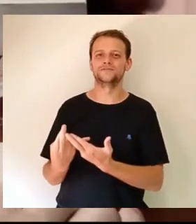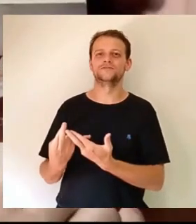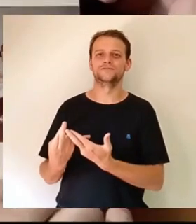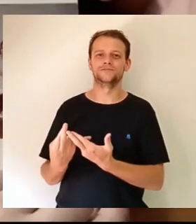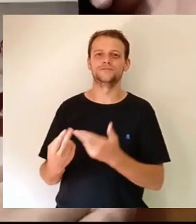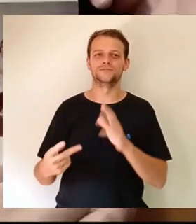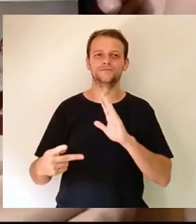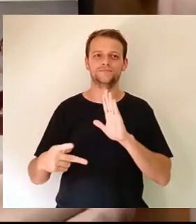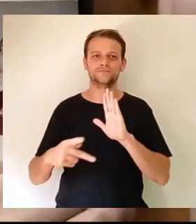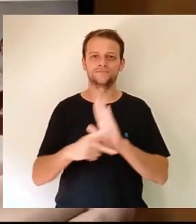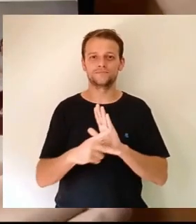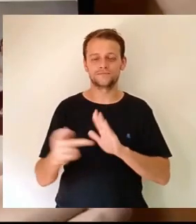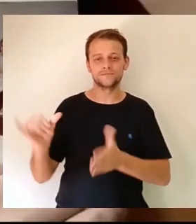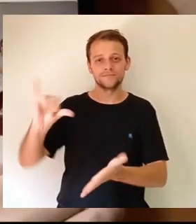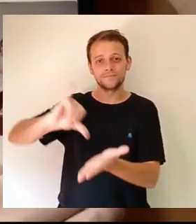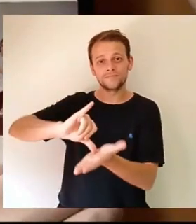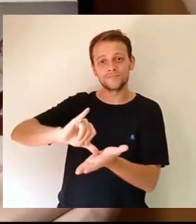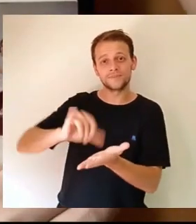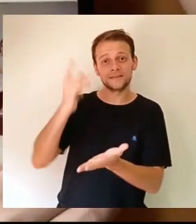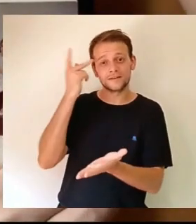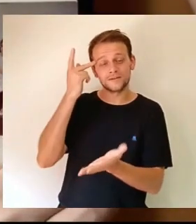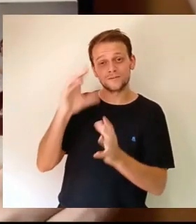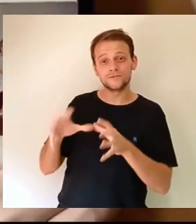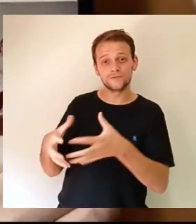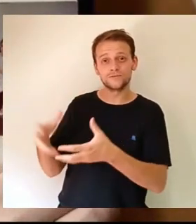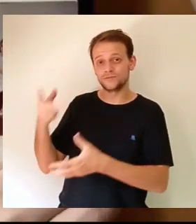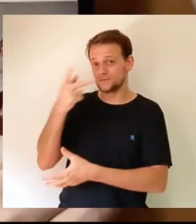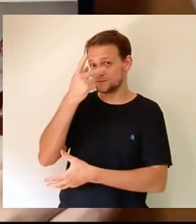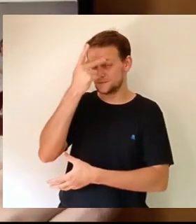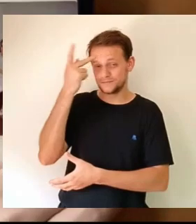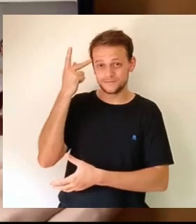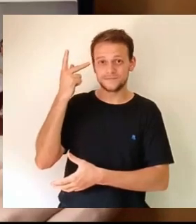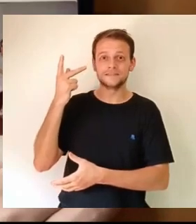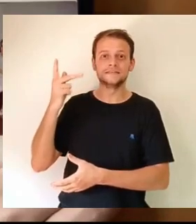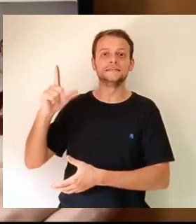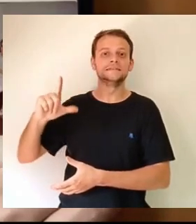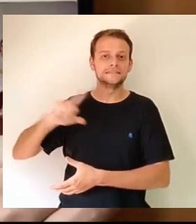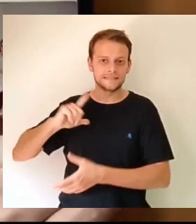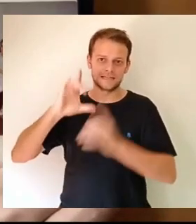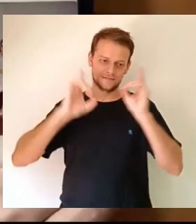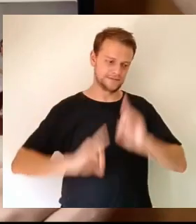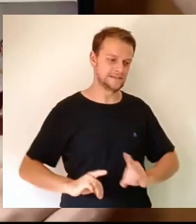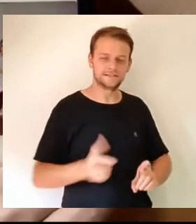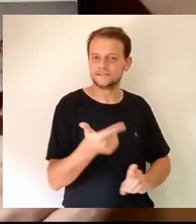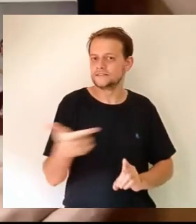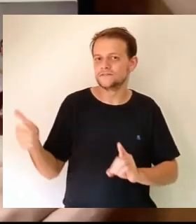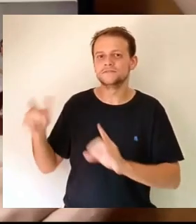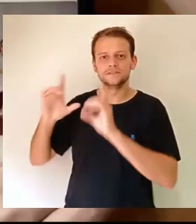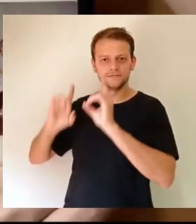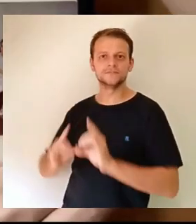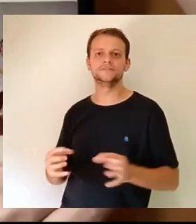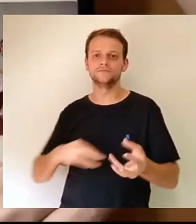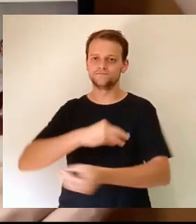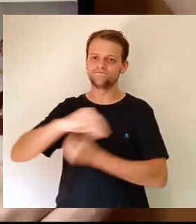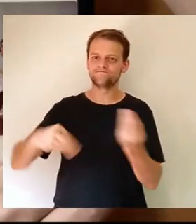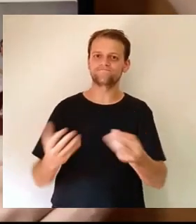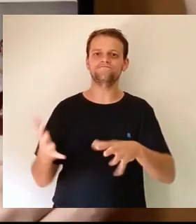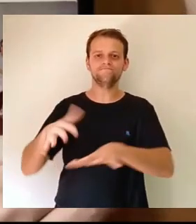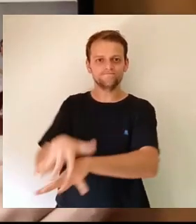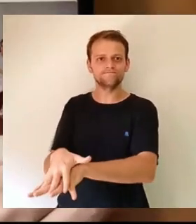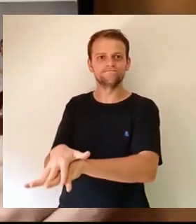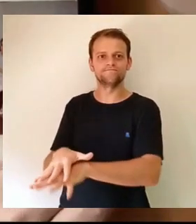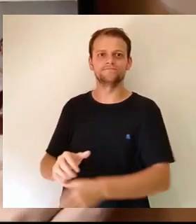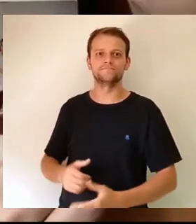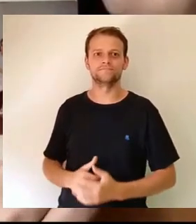reunião, uma das primeiras reuniões realizadas na cidade de São Paulo por um grupo de pessoas com e sem deficiência, que criaria em